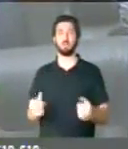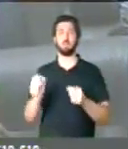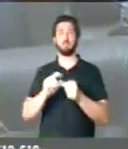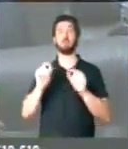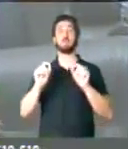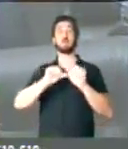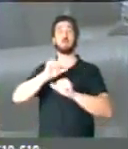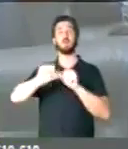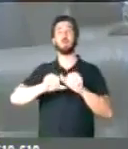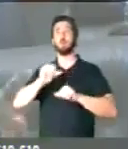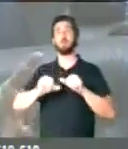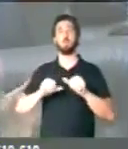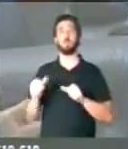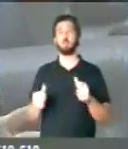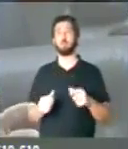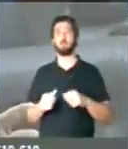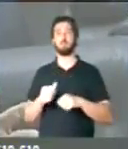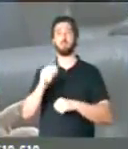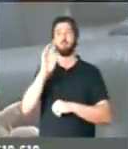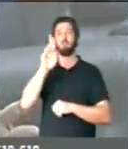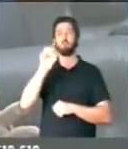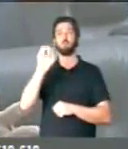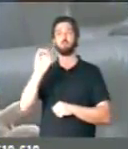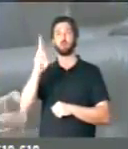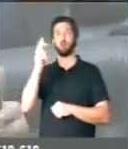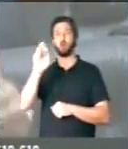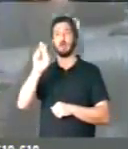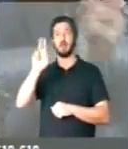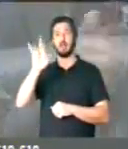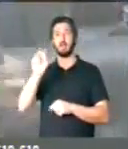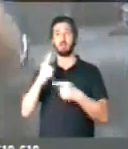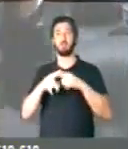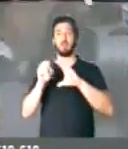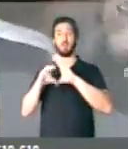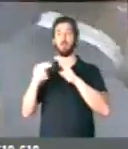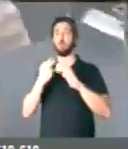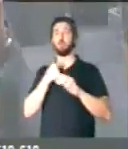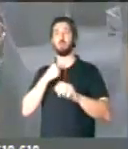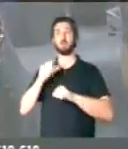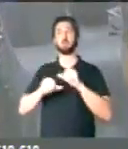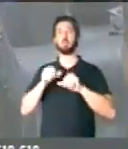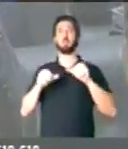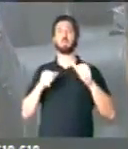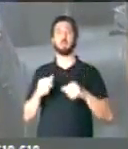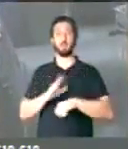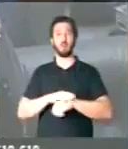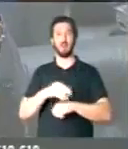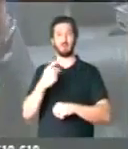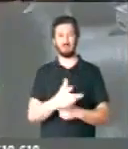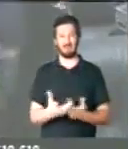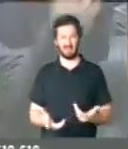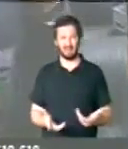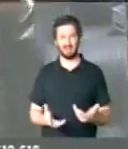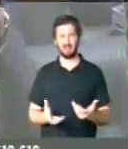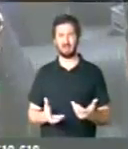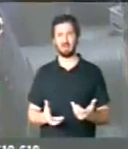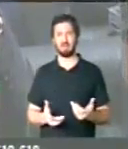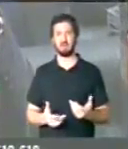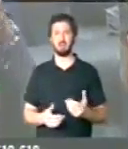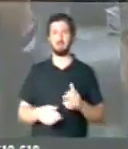fazendo mudanças nos fusos horários para que a Globo não tivesse que mudar os seus horários de